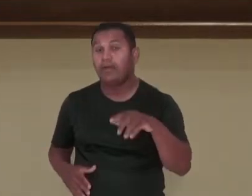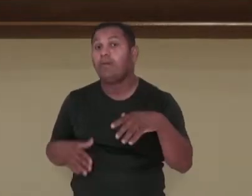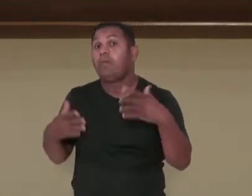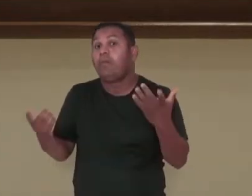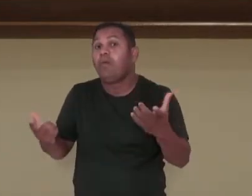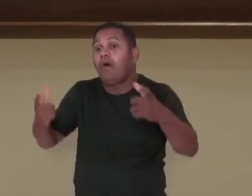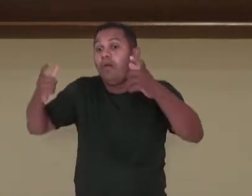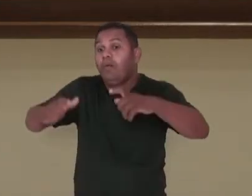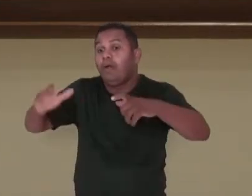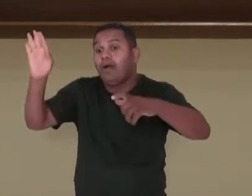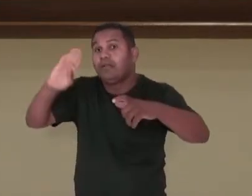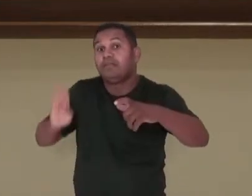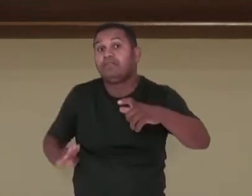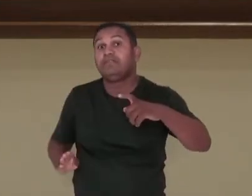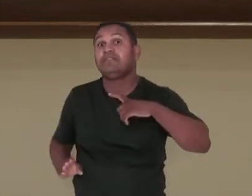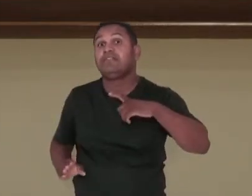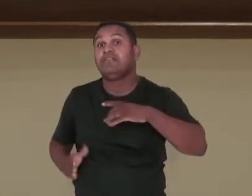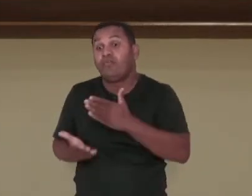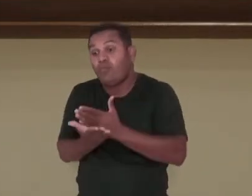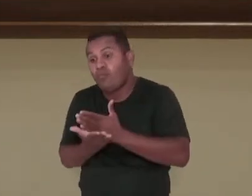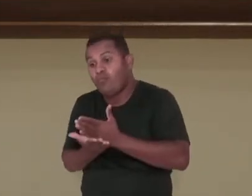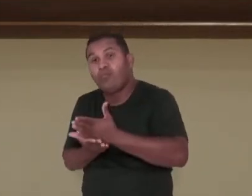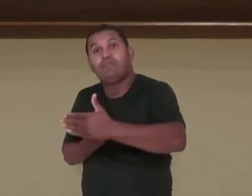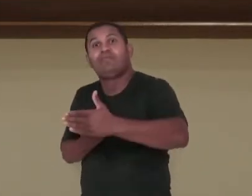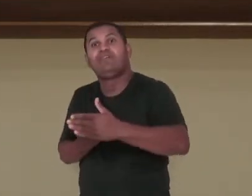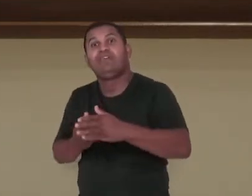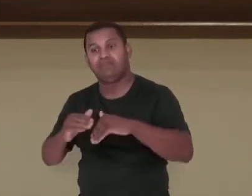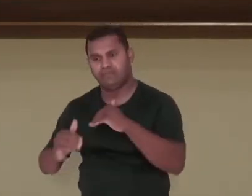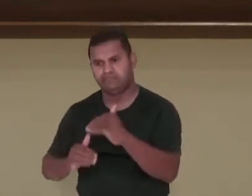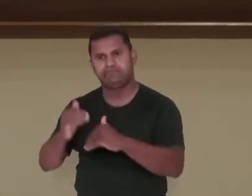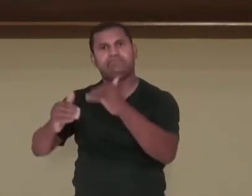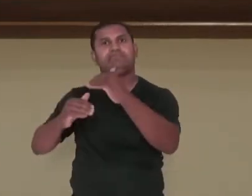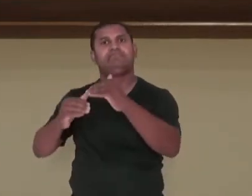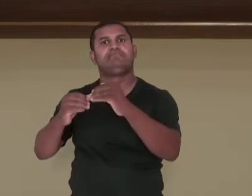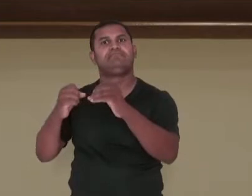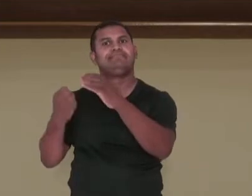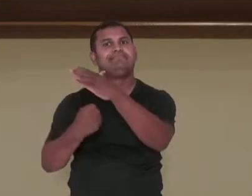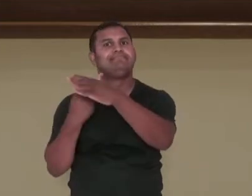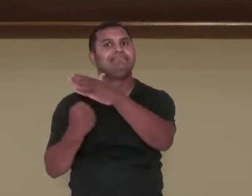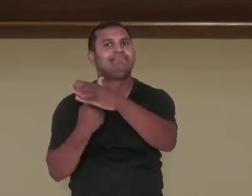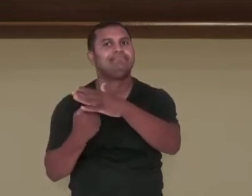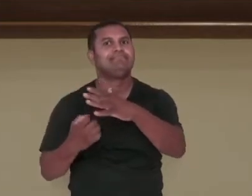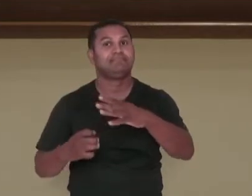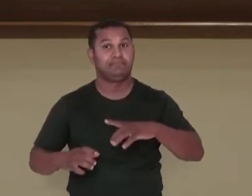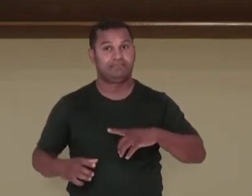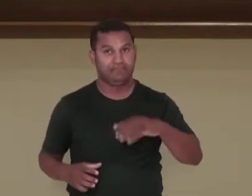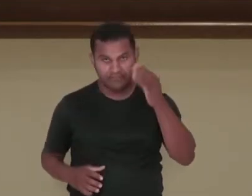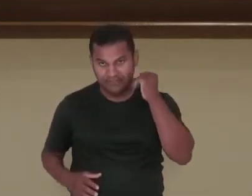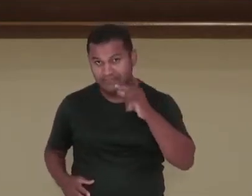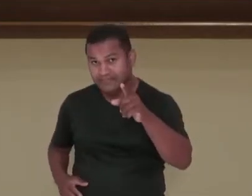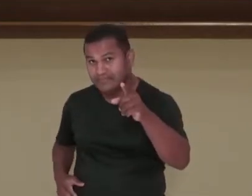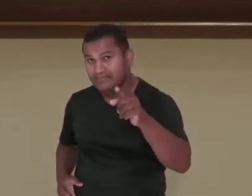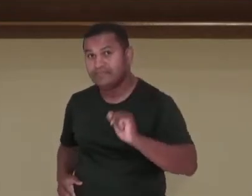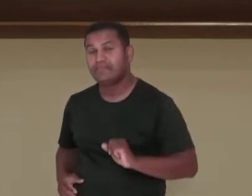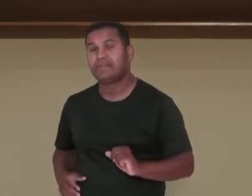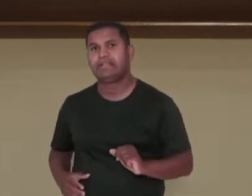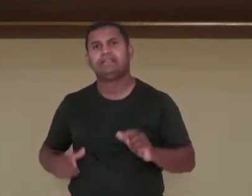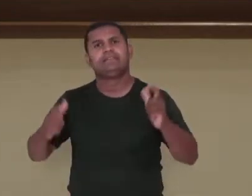imigração europeia e o trabalho nas fábricas, nessas primeiras fábricas aqui no Brasil? Bom,